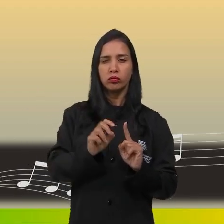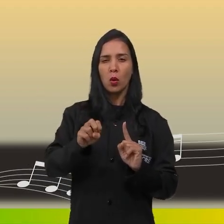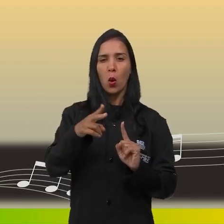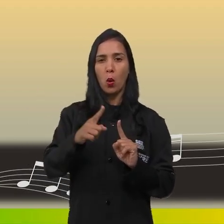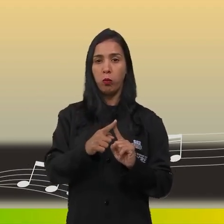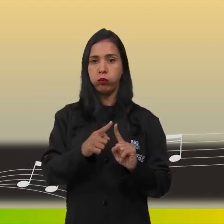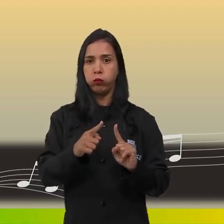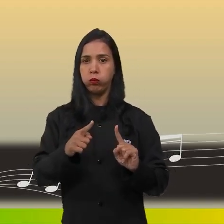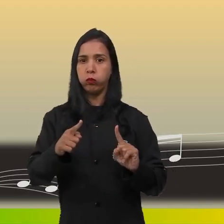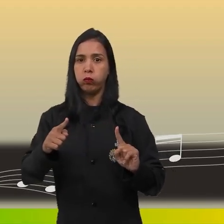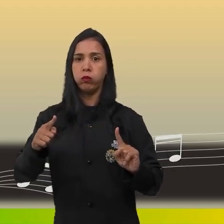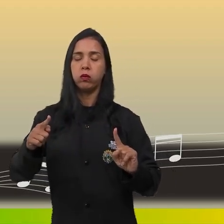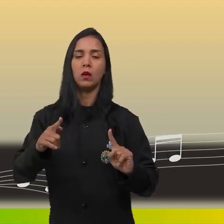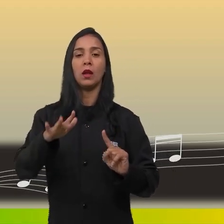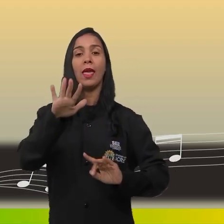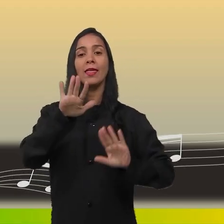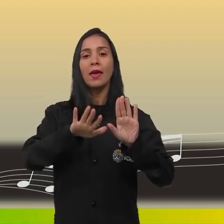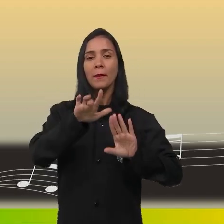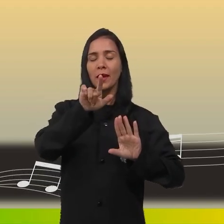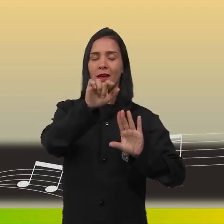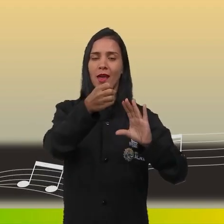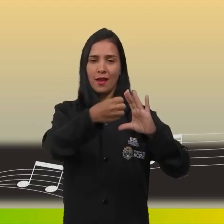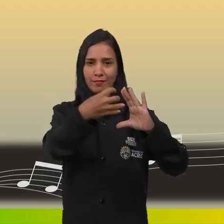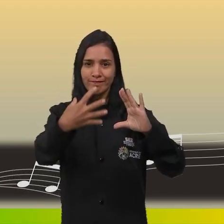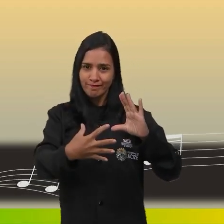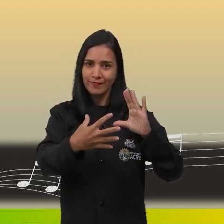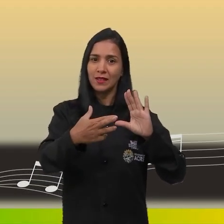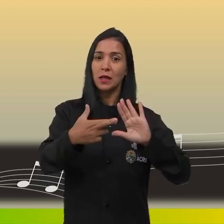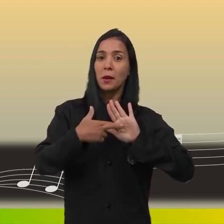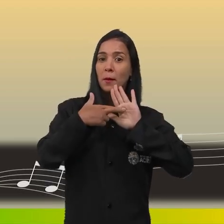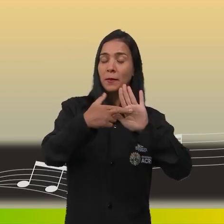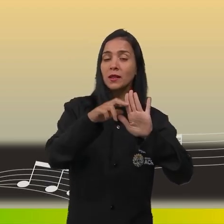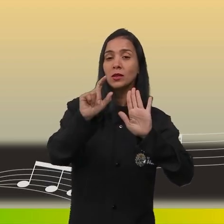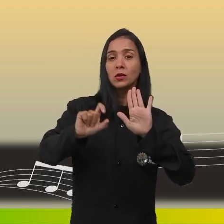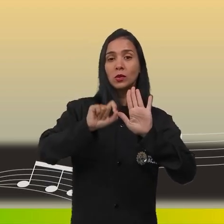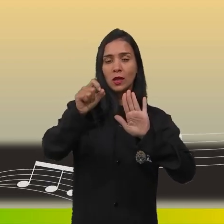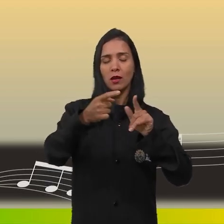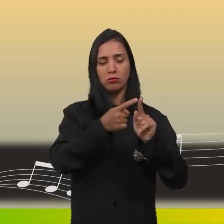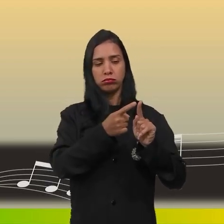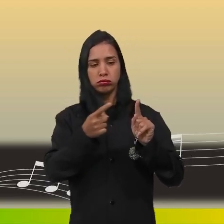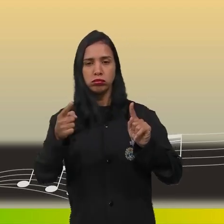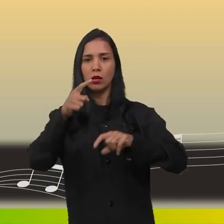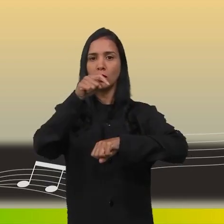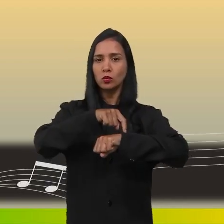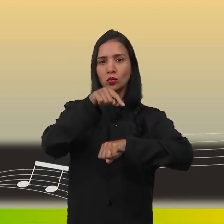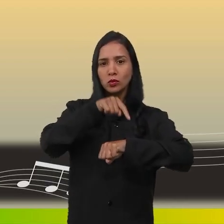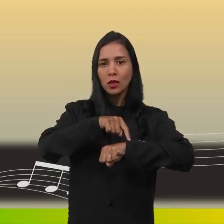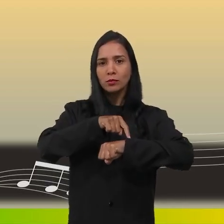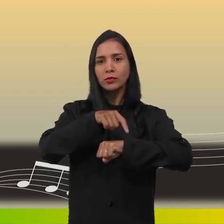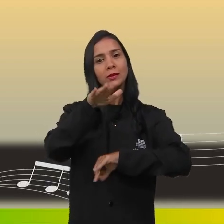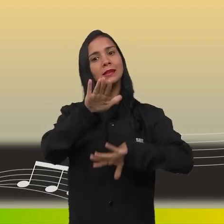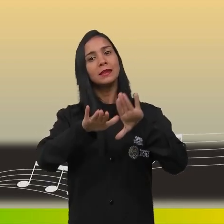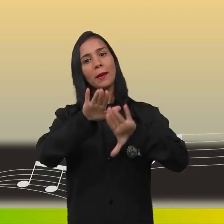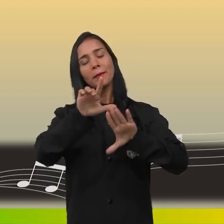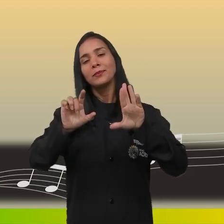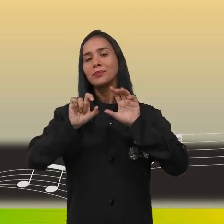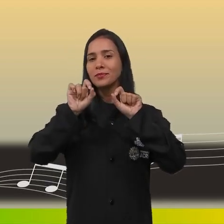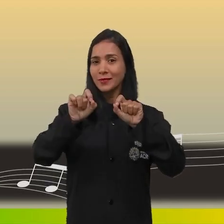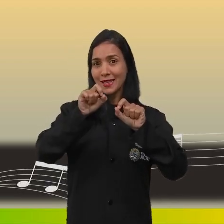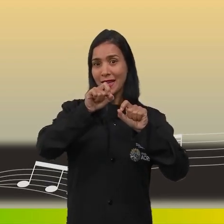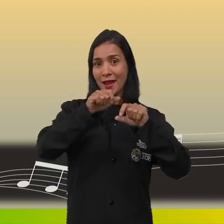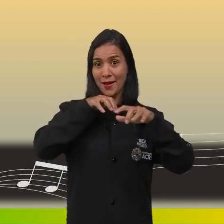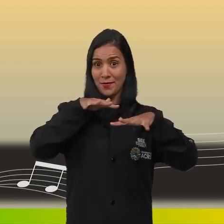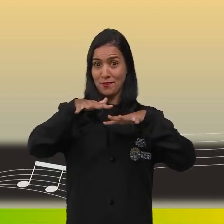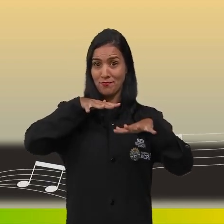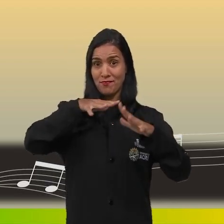curto ou longo, é a característica que revela o tempo de emissão de um som. Depende do tempo que duram as